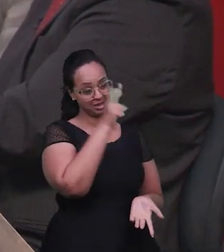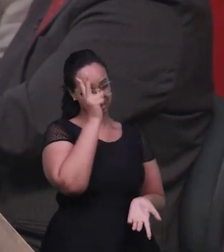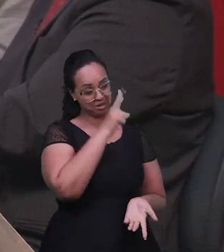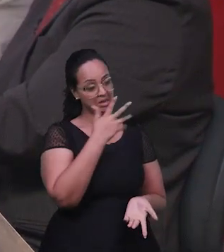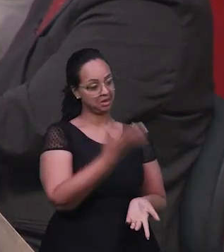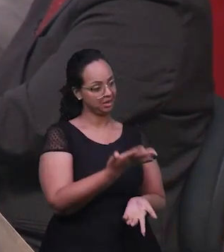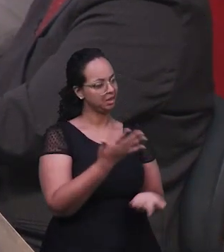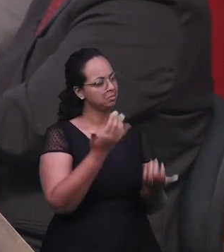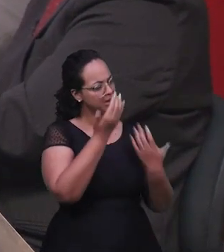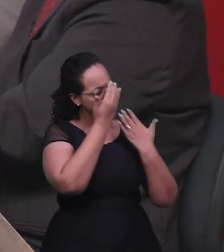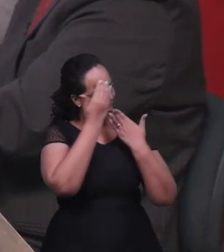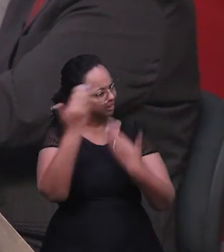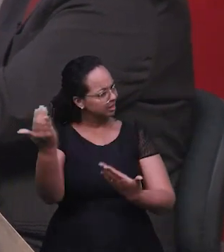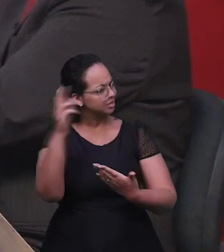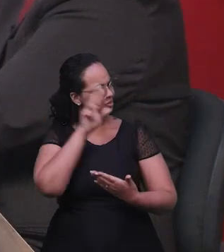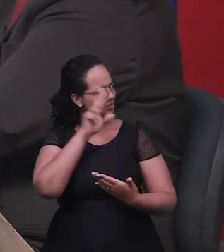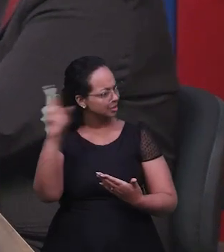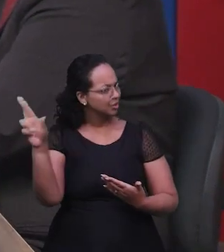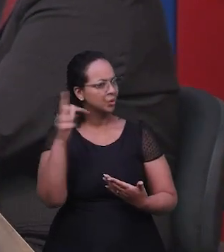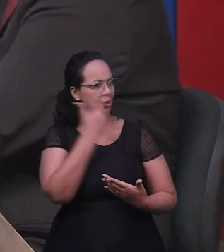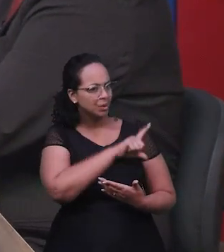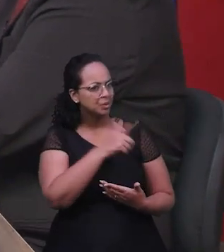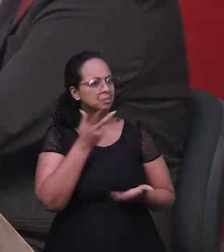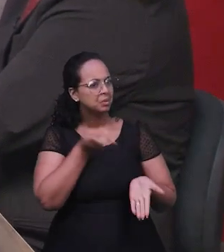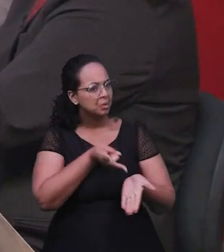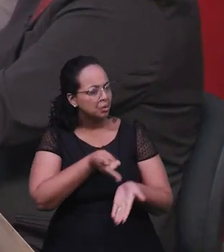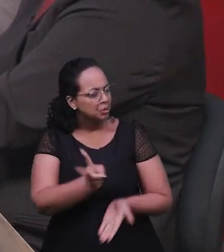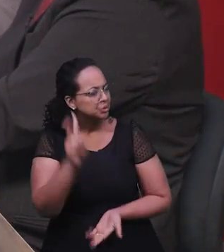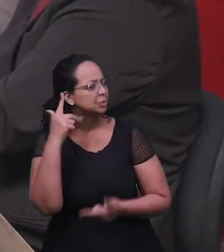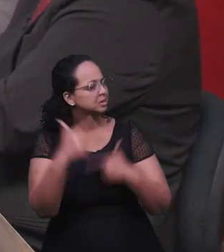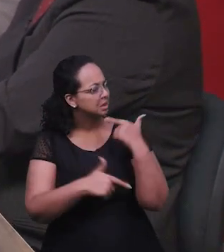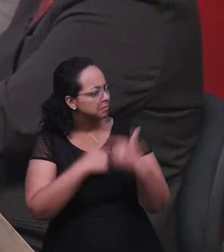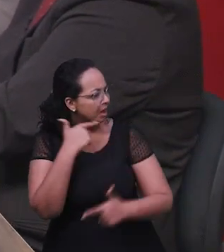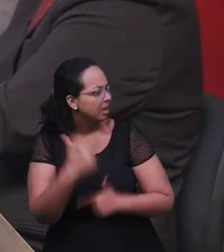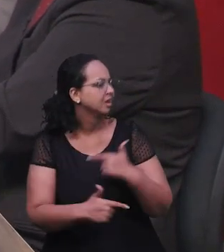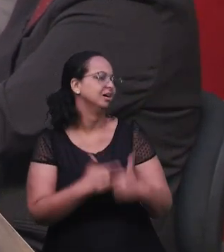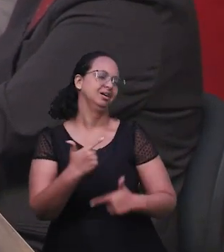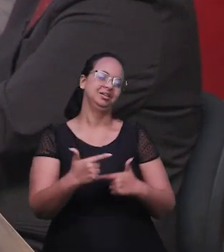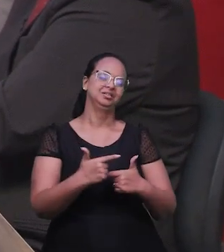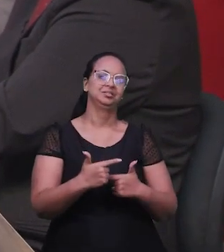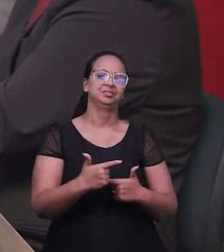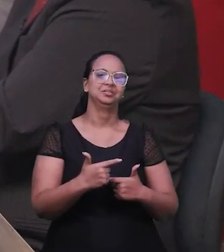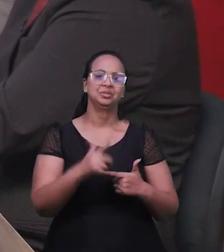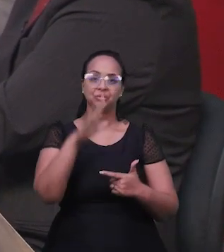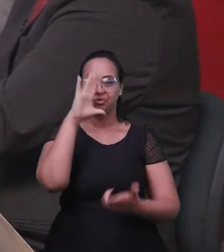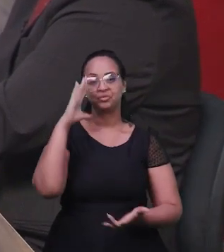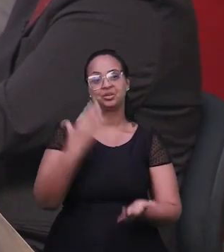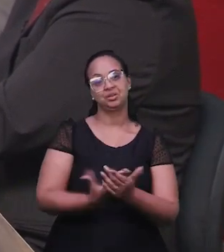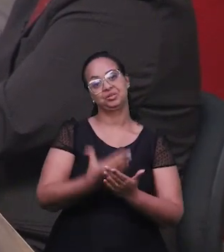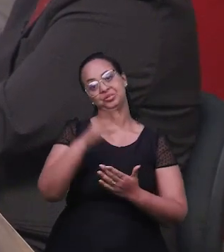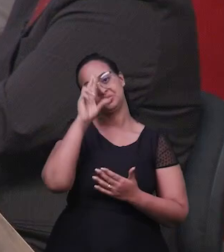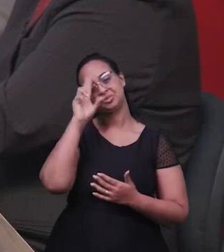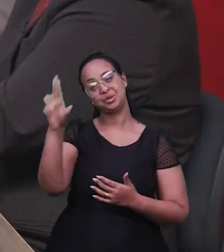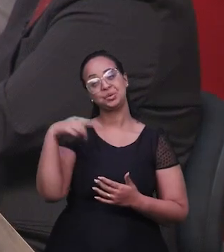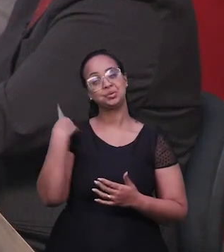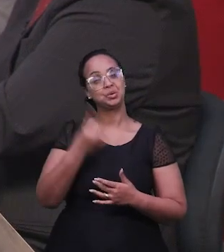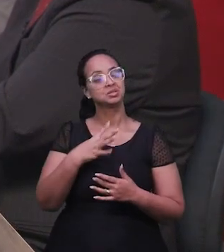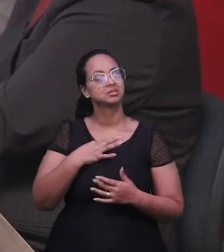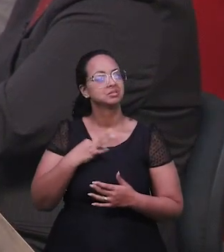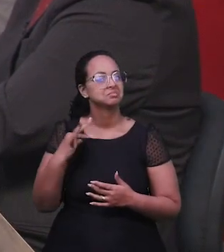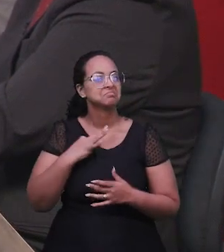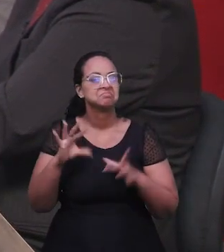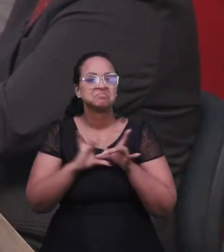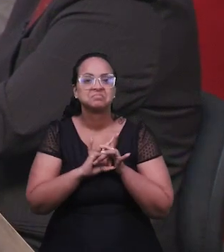o que você tem que fazer? É dar glória a Deus, continuar trabalhando, buscando o Senhor, confiando no Senhor. Estamos à